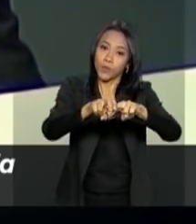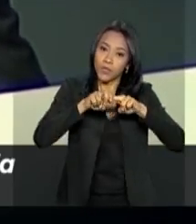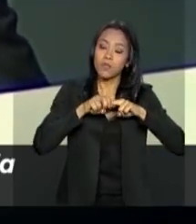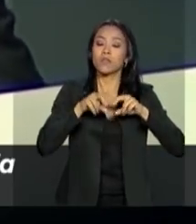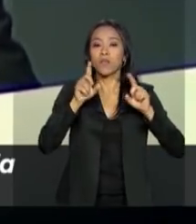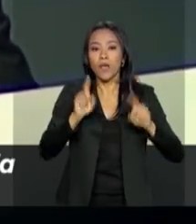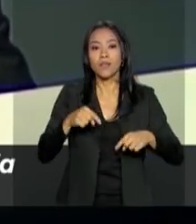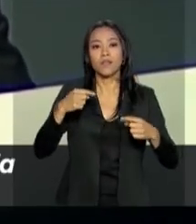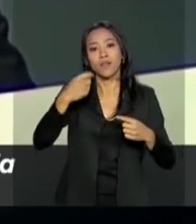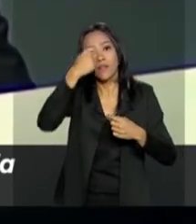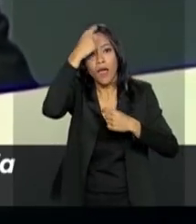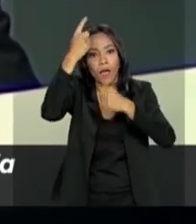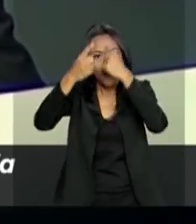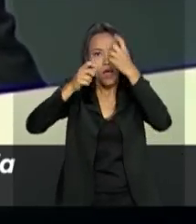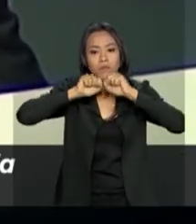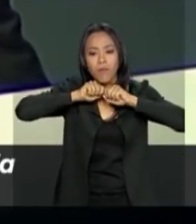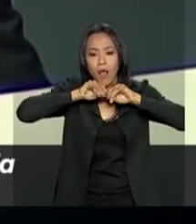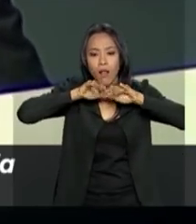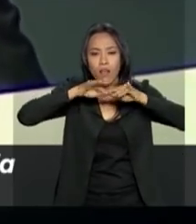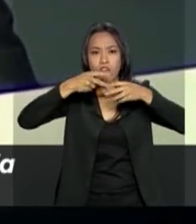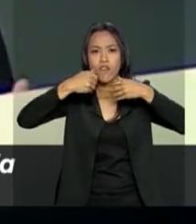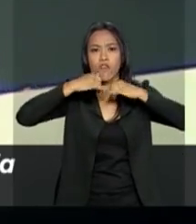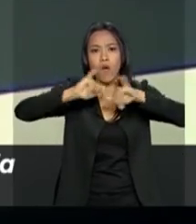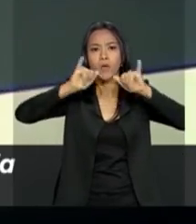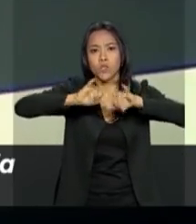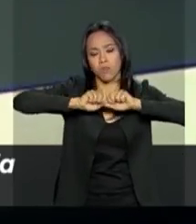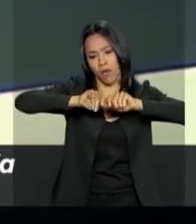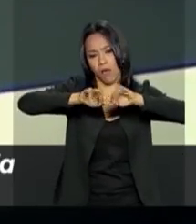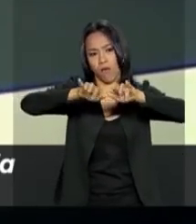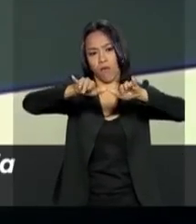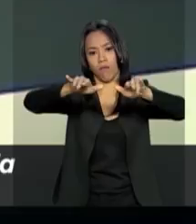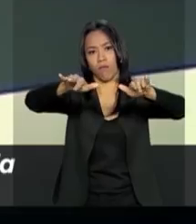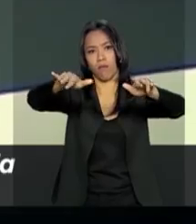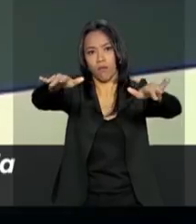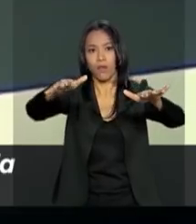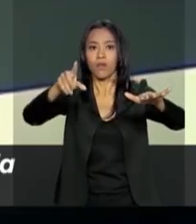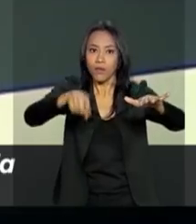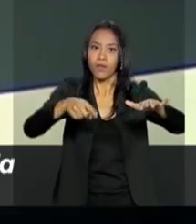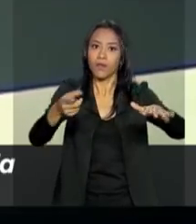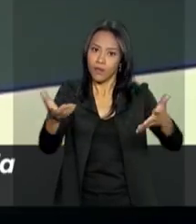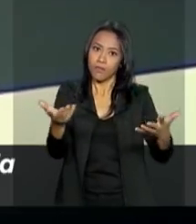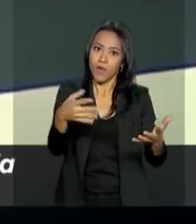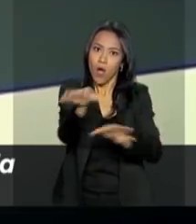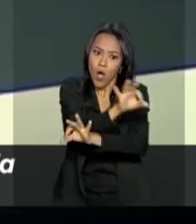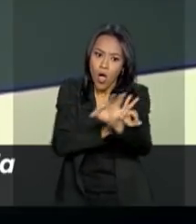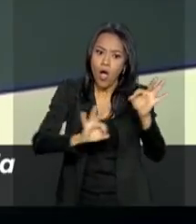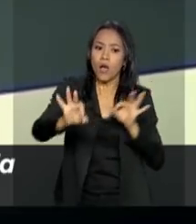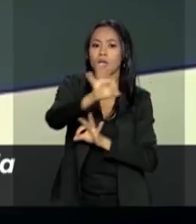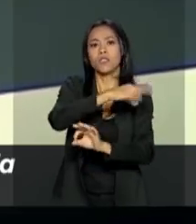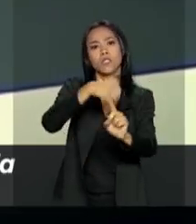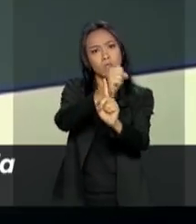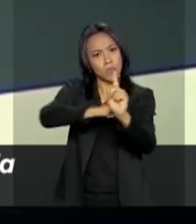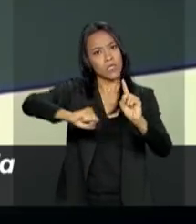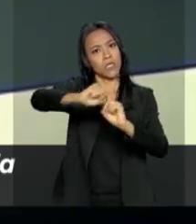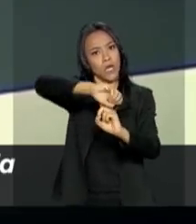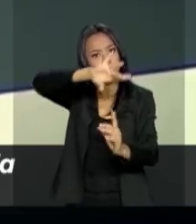circulação de idéias e de informações que constrói as sociedades verdadeiramente